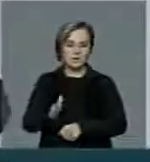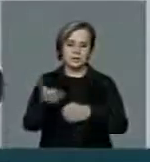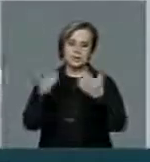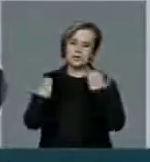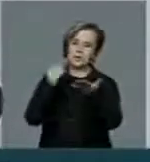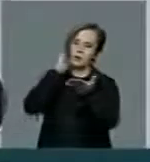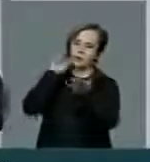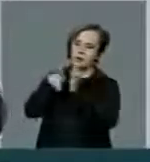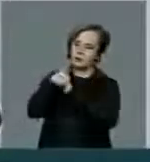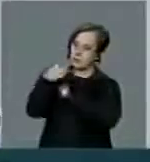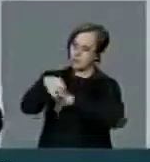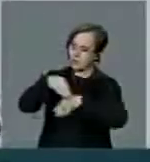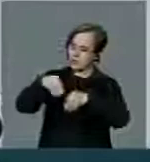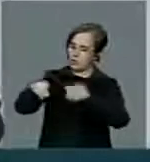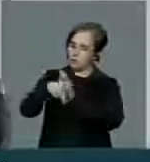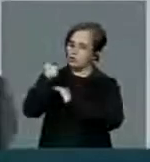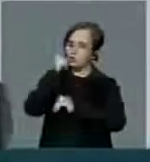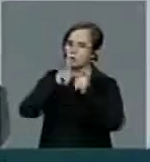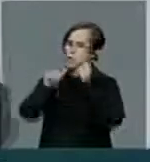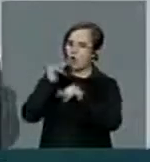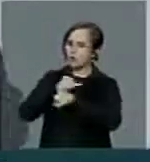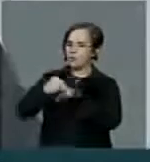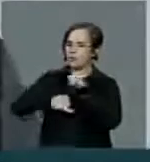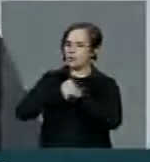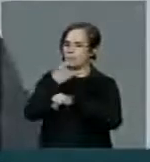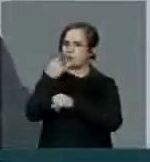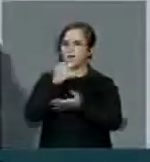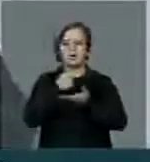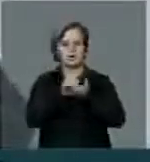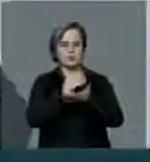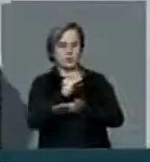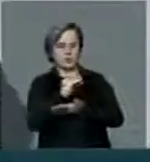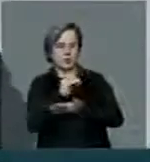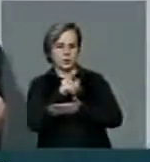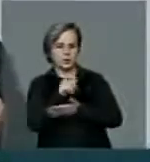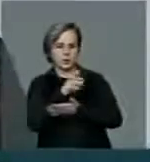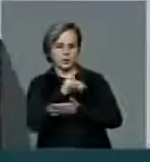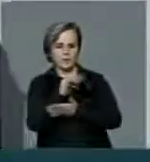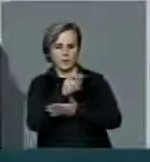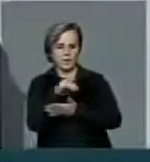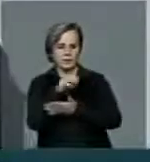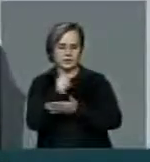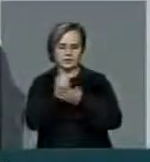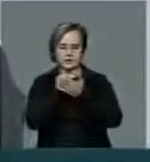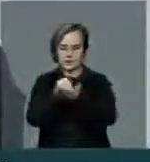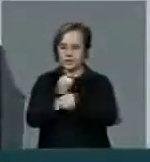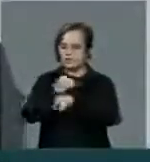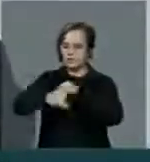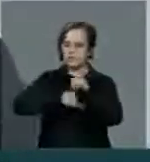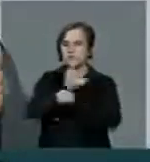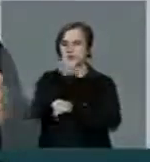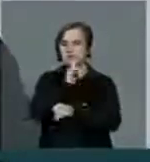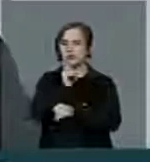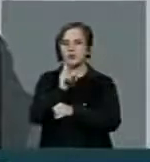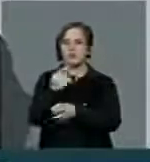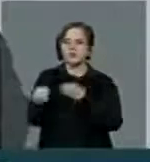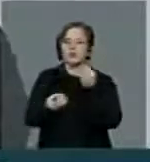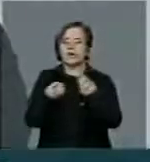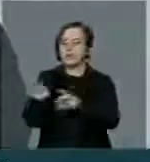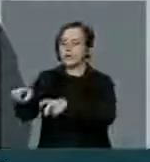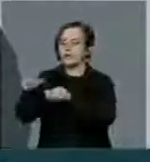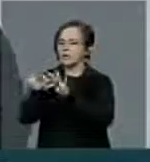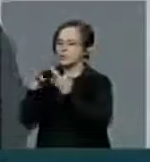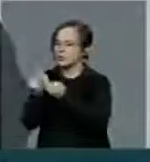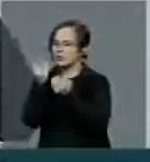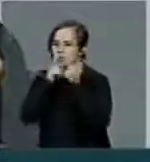que na sua terra não tem acesso à internet. A sua cooperativa, que nós fizemos acordo com todas as entidades de classe da agricultura familiar,